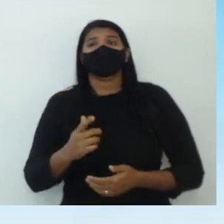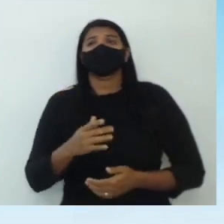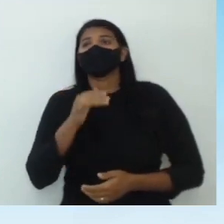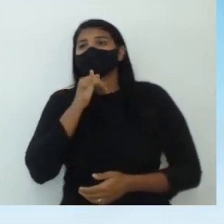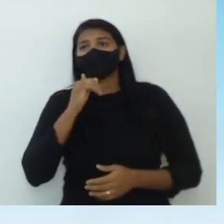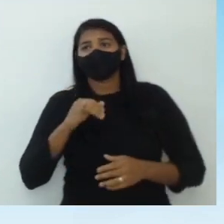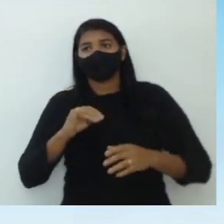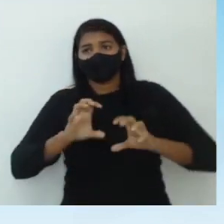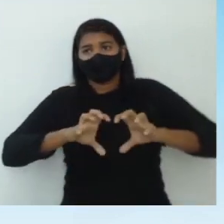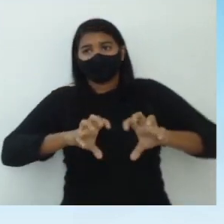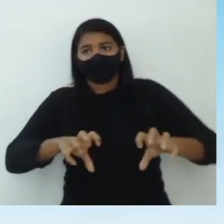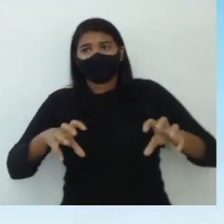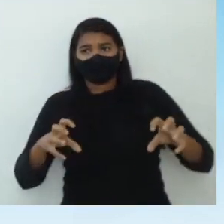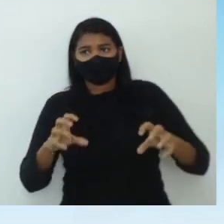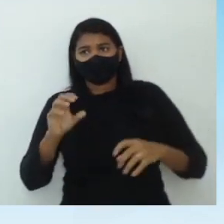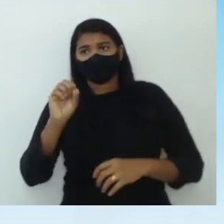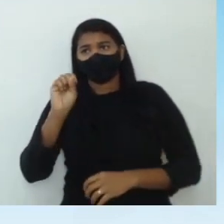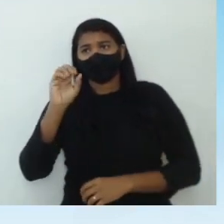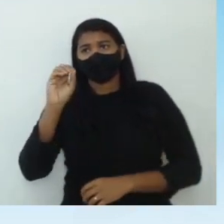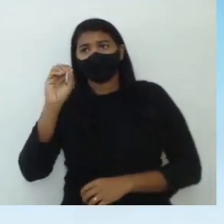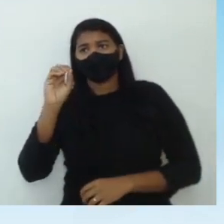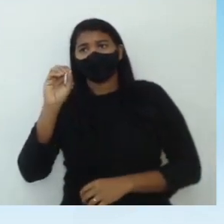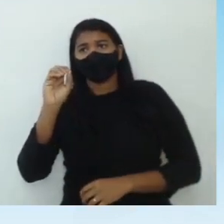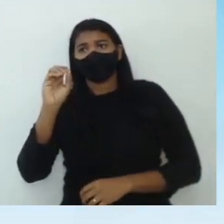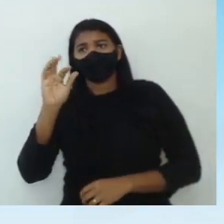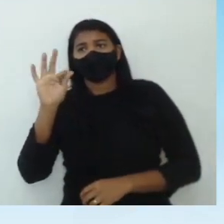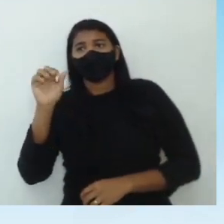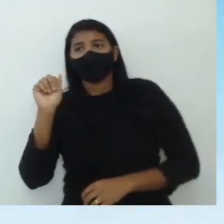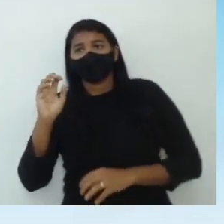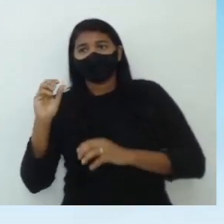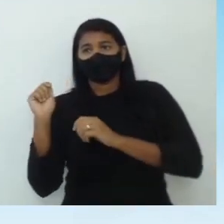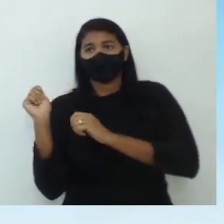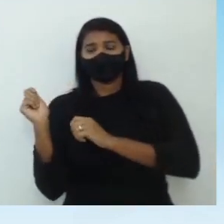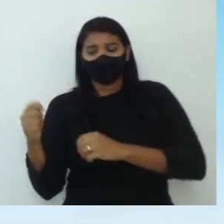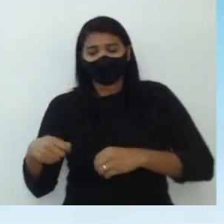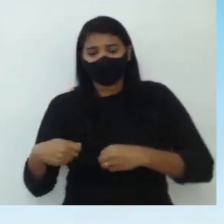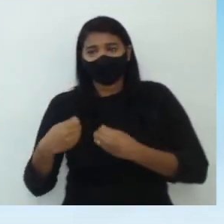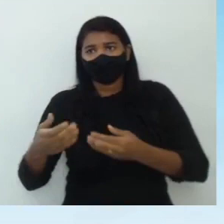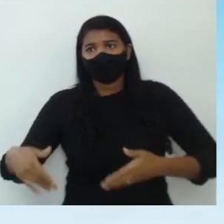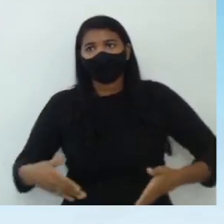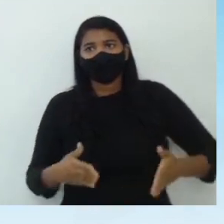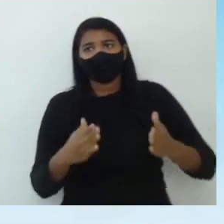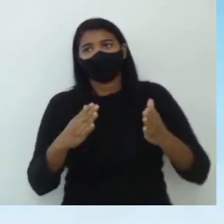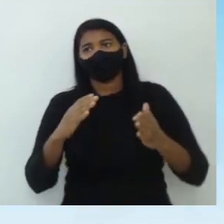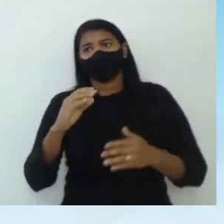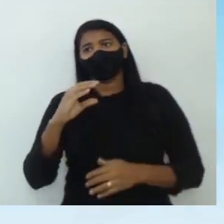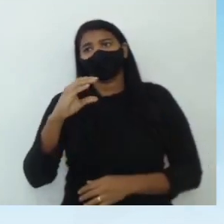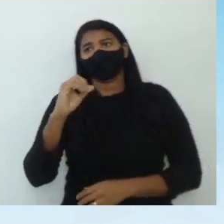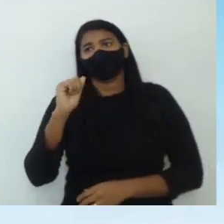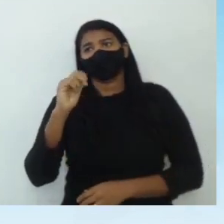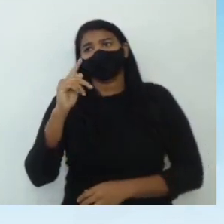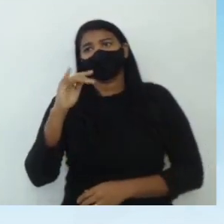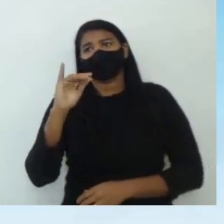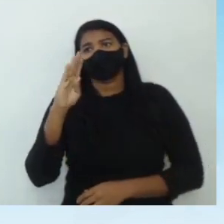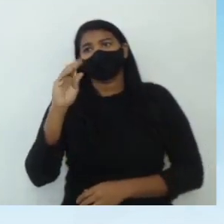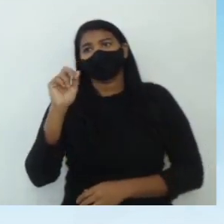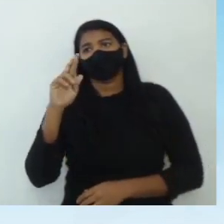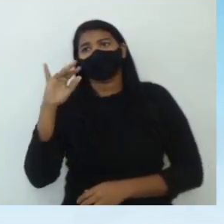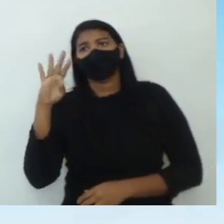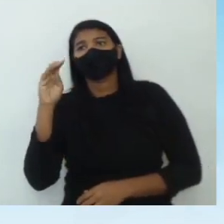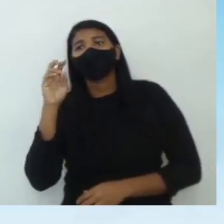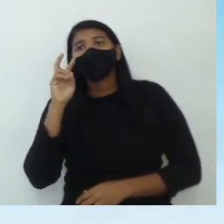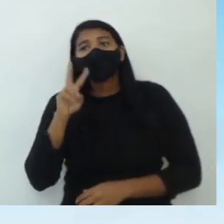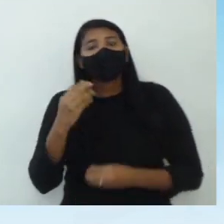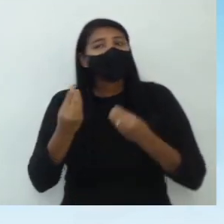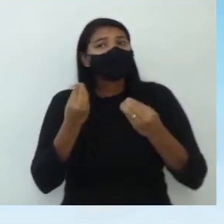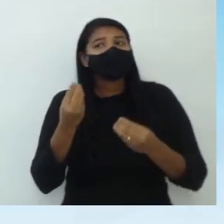sofá no Rio Capibaribe, mas tem, porque quando chover e encher e alagar a casa da gente, aí a gente, ai meu Deus, o que